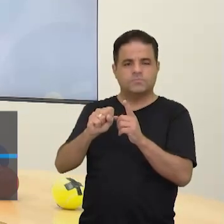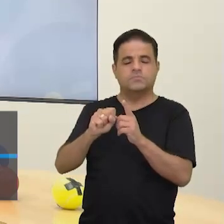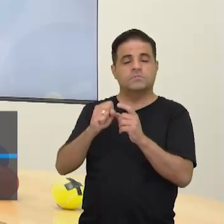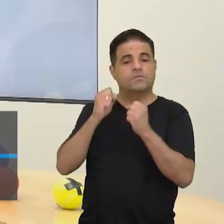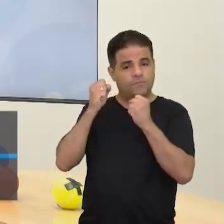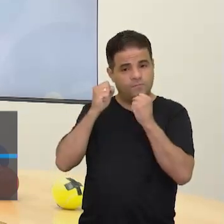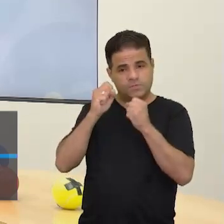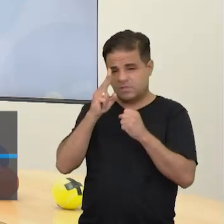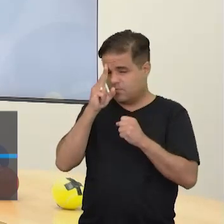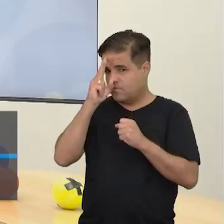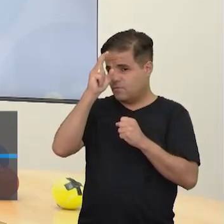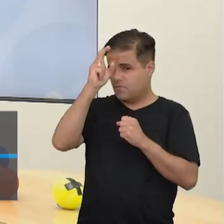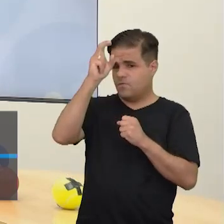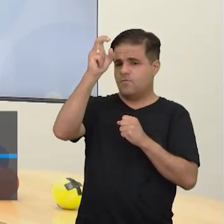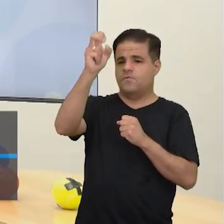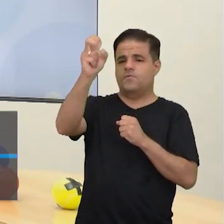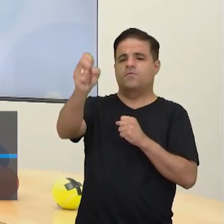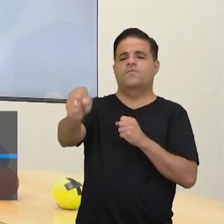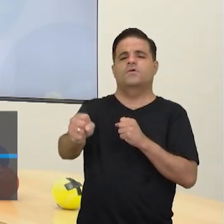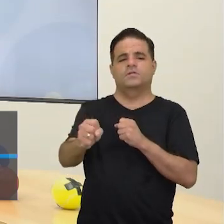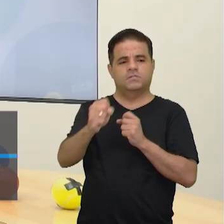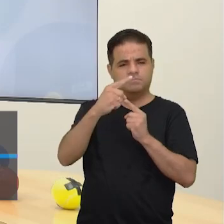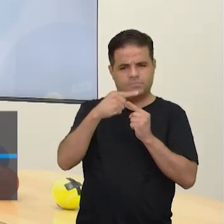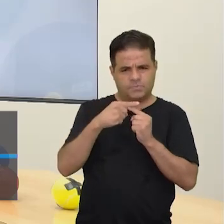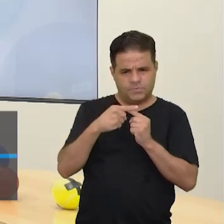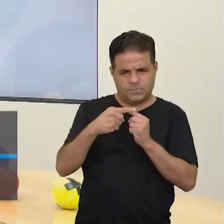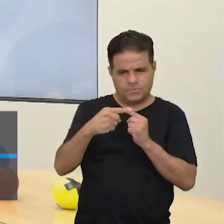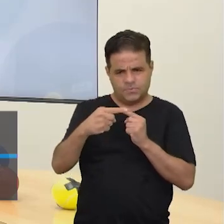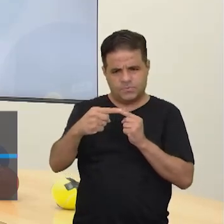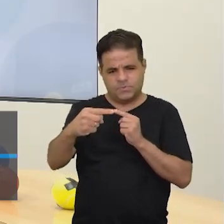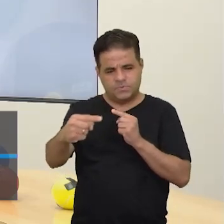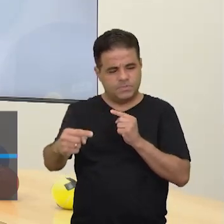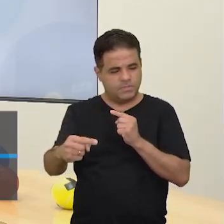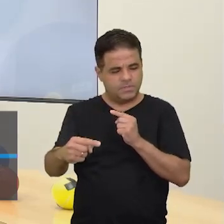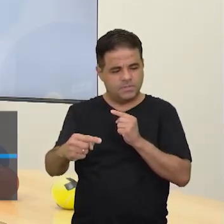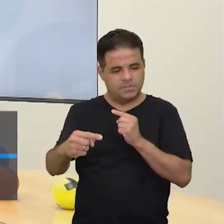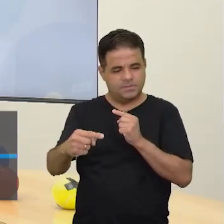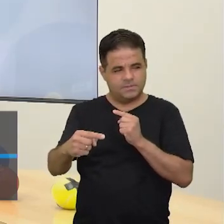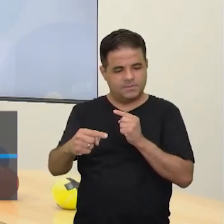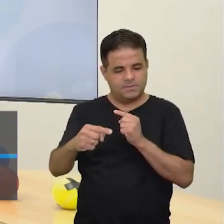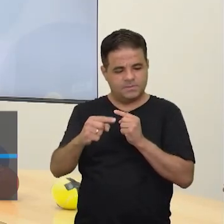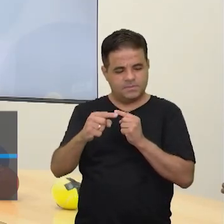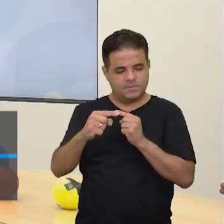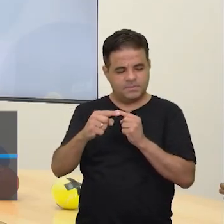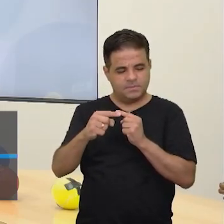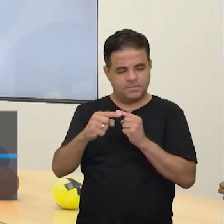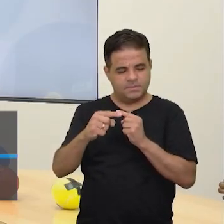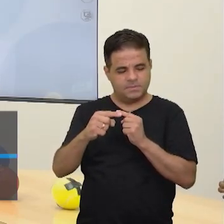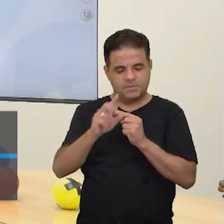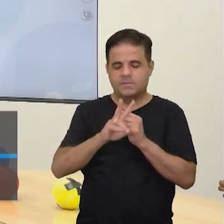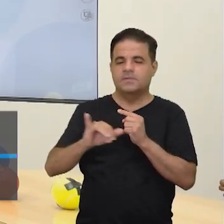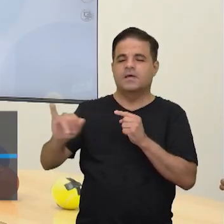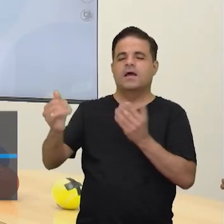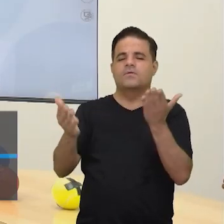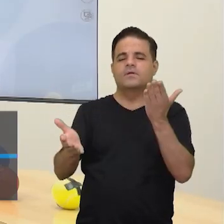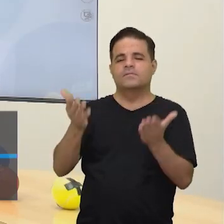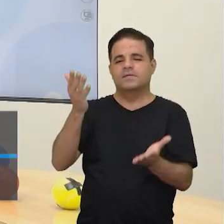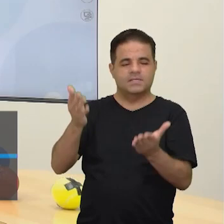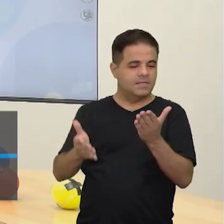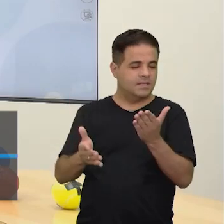força forte, né? Uma força de curto alcance, que vai com o quê? Que vai contrabalancear aqui, né? Com a